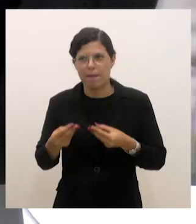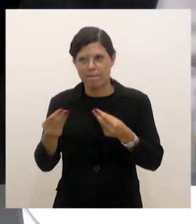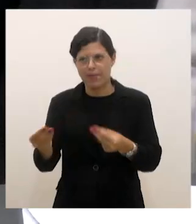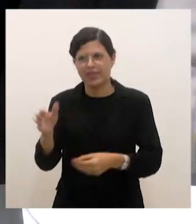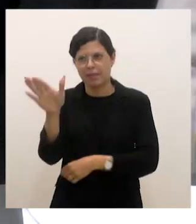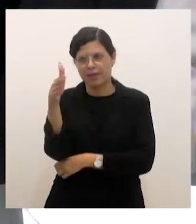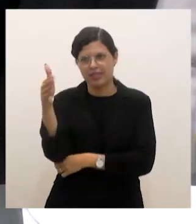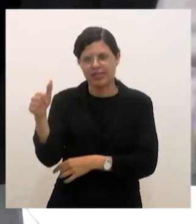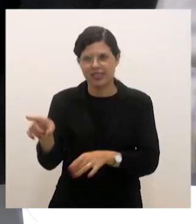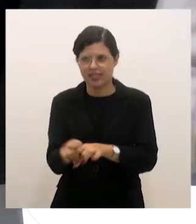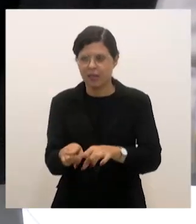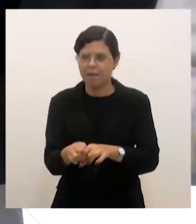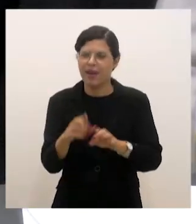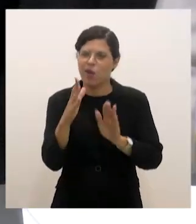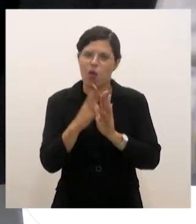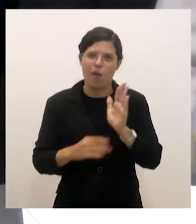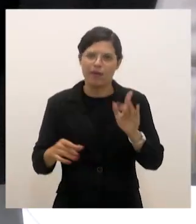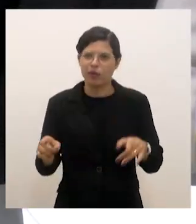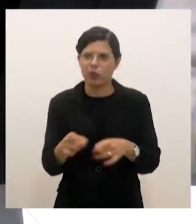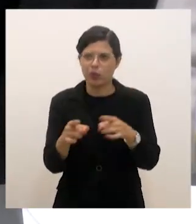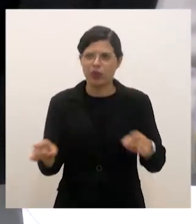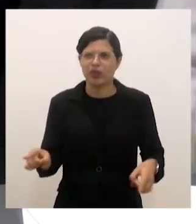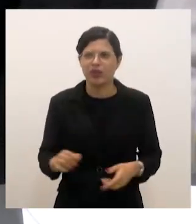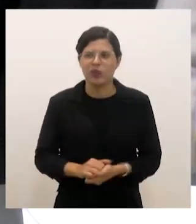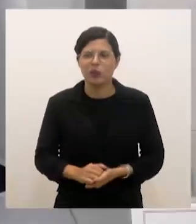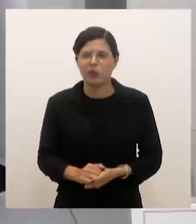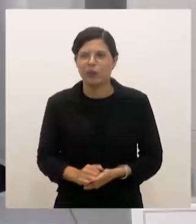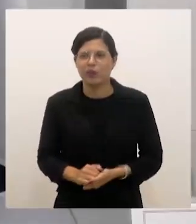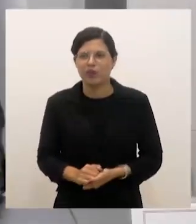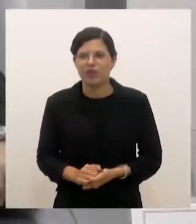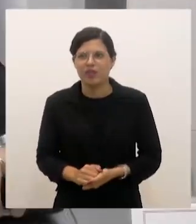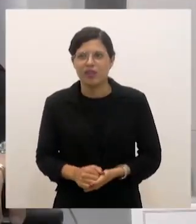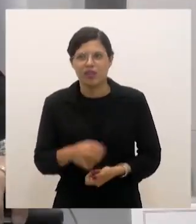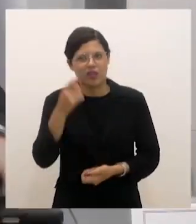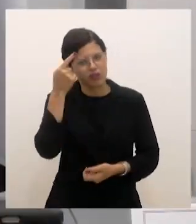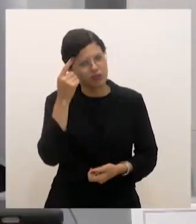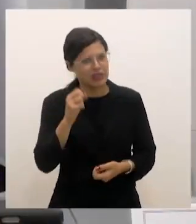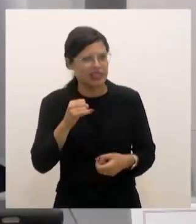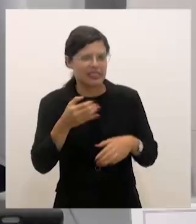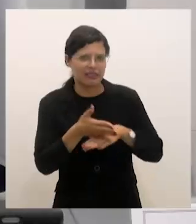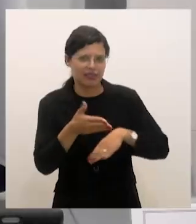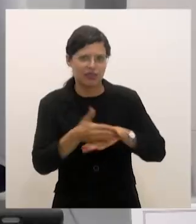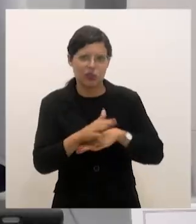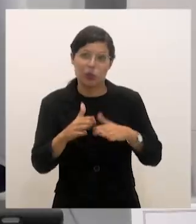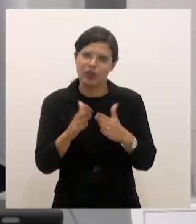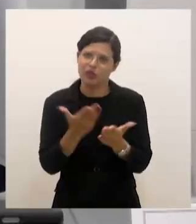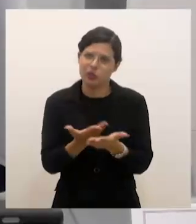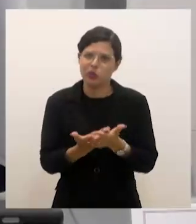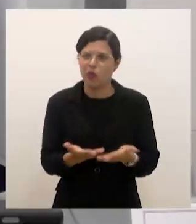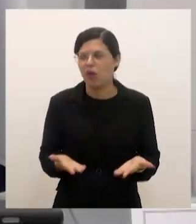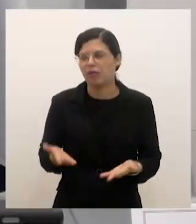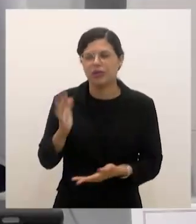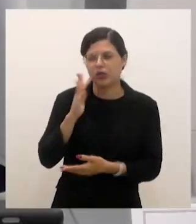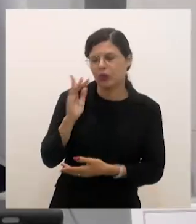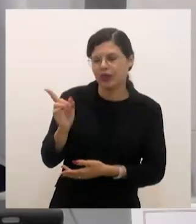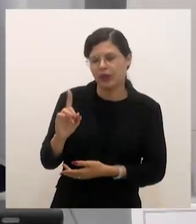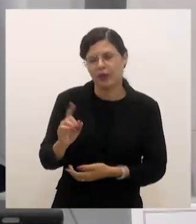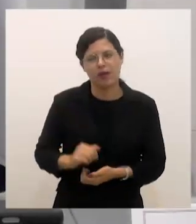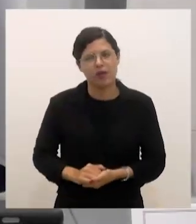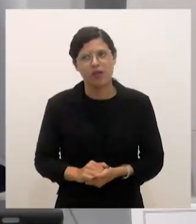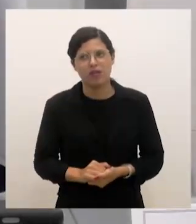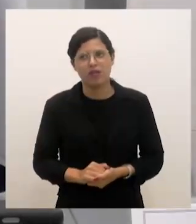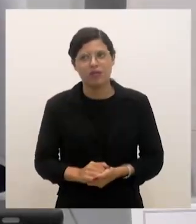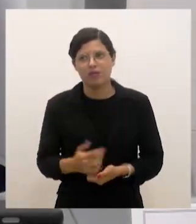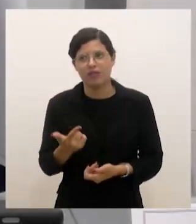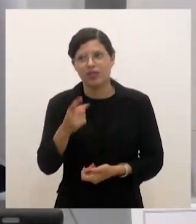e também a cópia do hino para o Felipe Rett. Não sei se ele frequentou a escola, mas se tivesse frequentado já na égide dessa lei, não teria